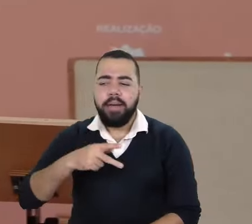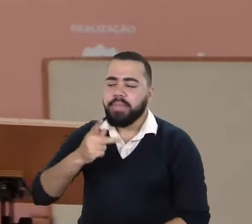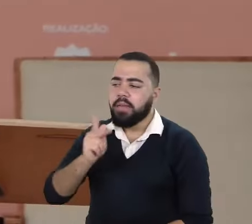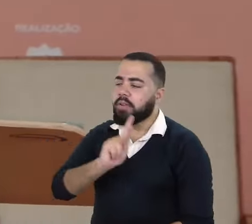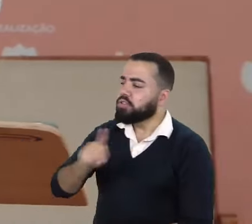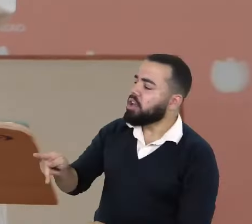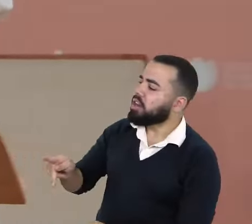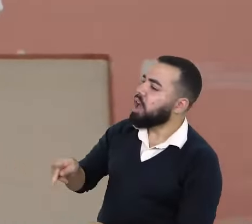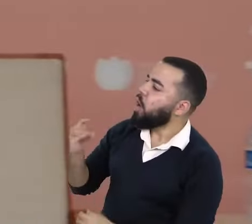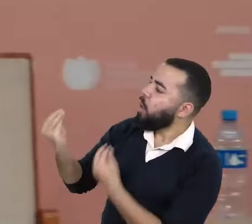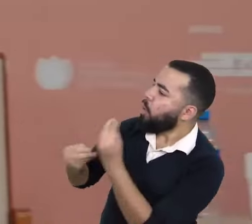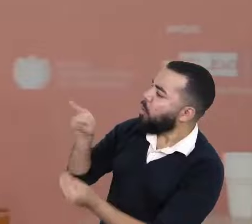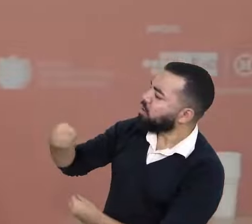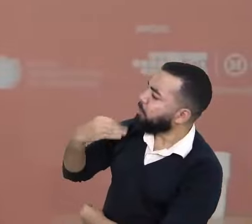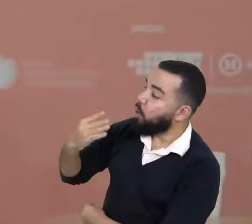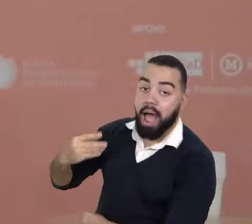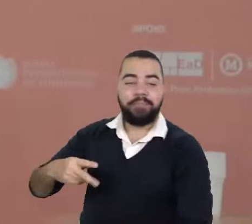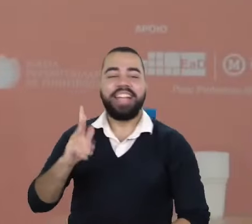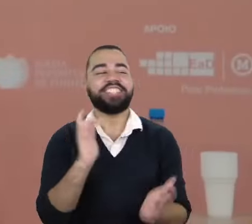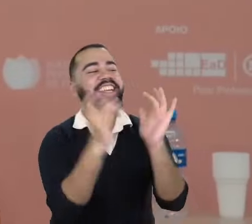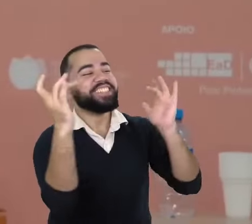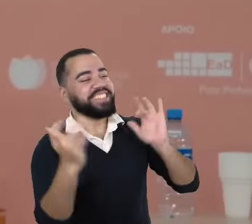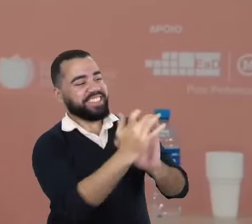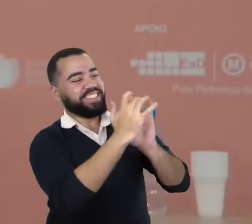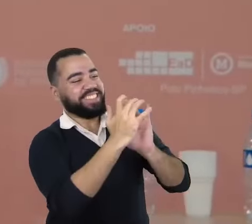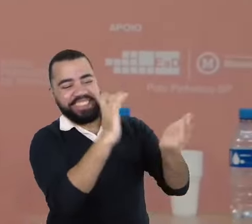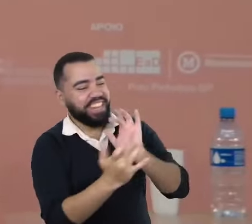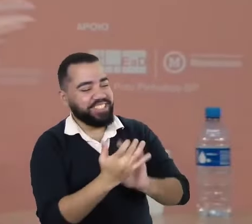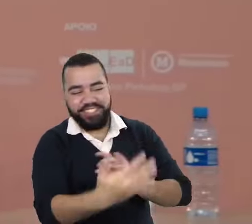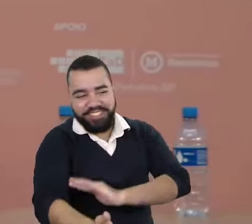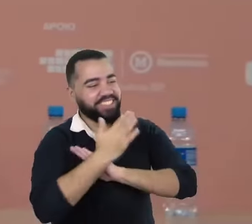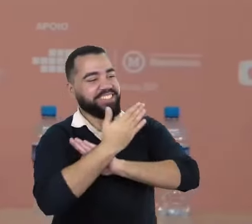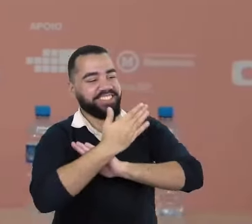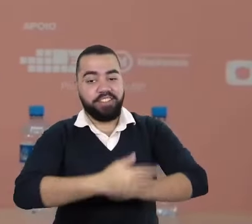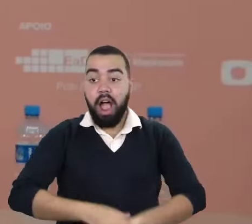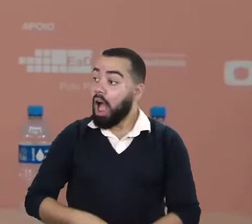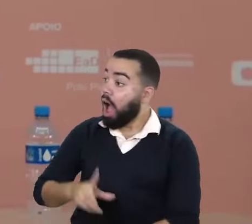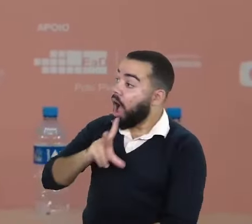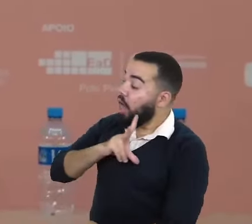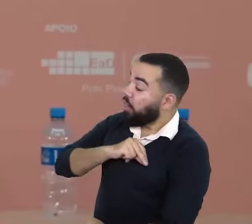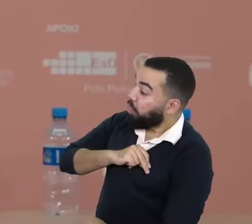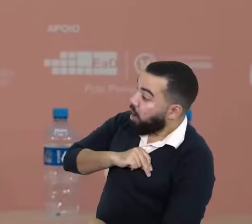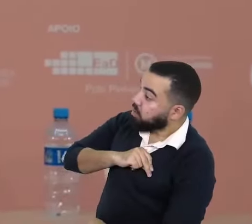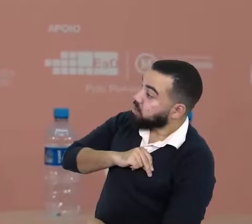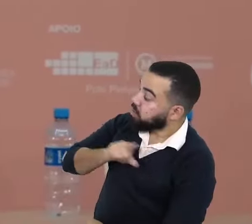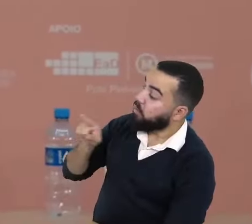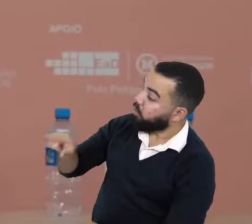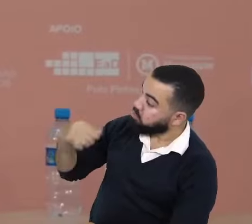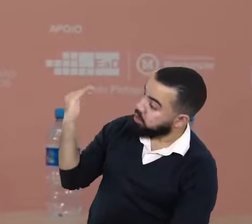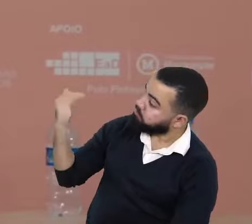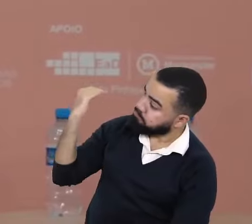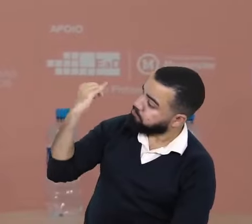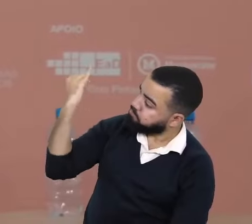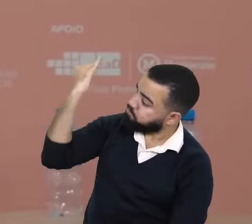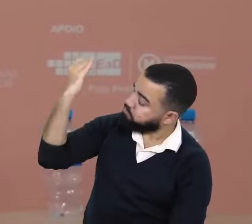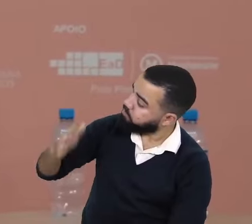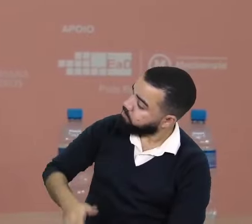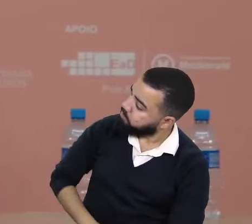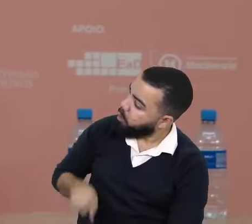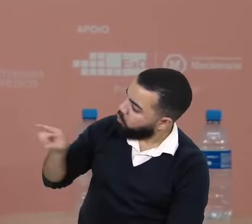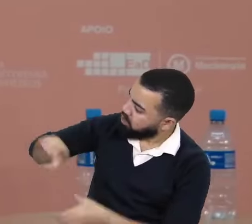fez um milagre na minha vida. Porque ninguém, os professores que me viam na minha educação infantil não acreditam mesmo. Quando vem onde eu cheguei, Thalita